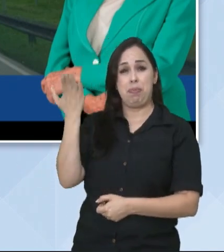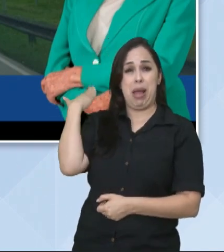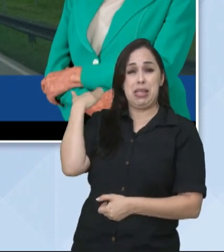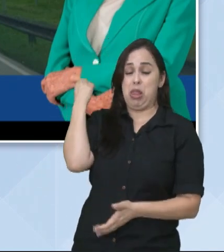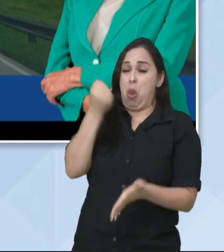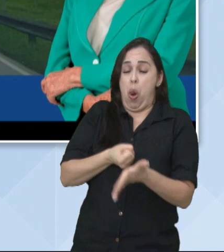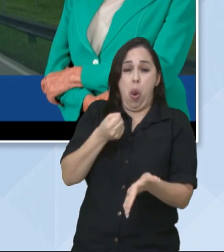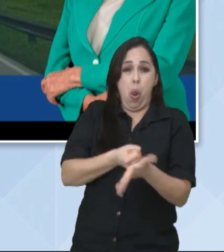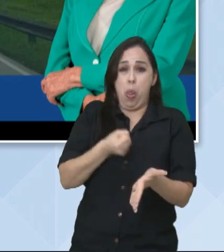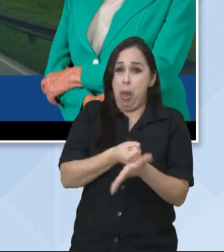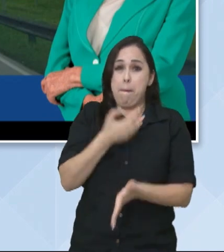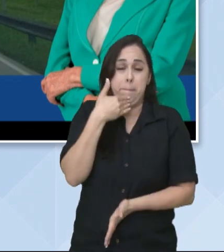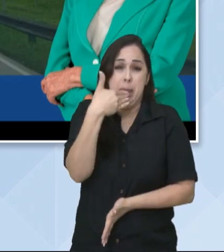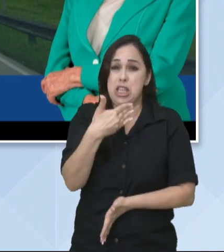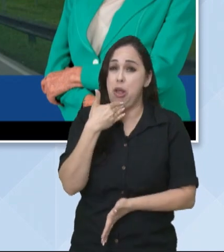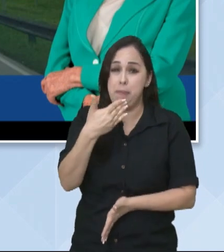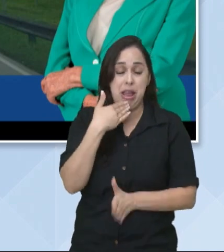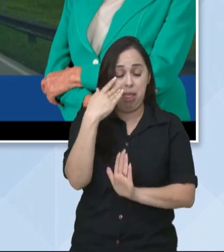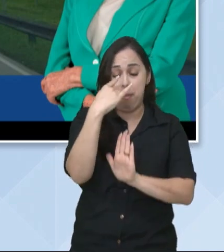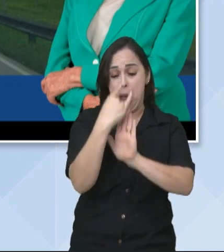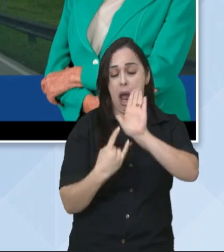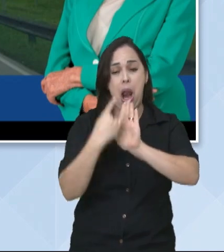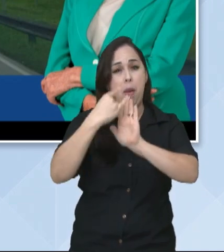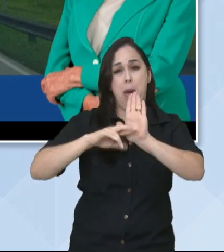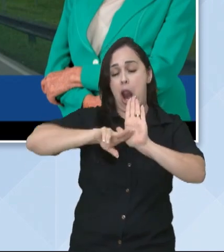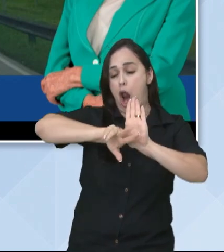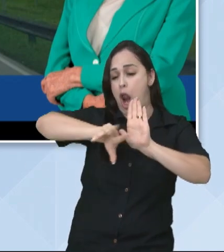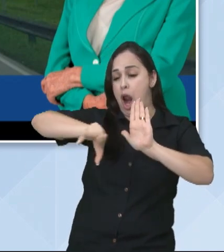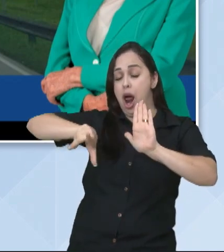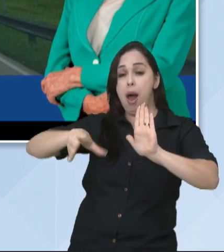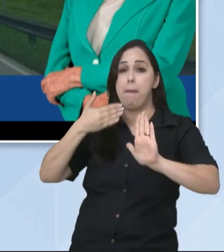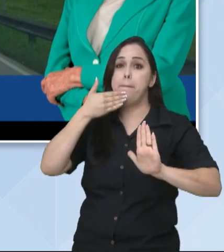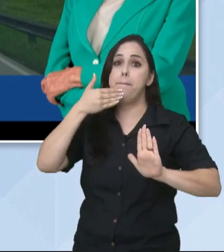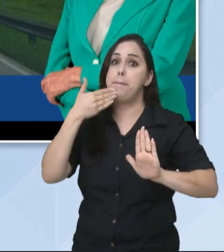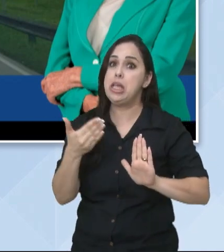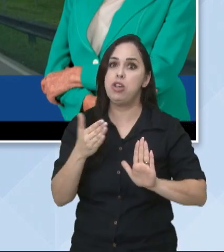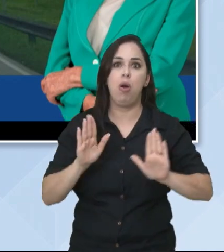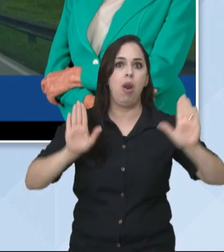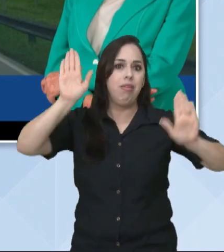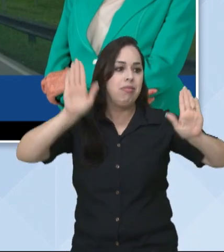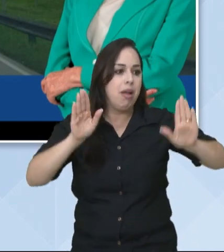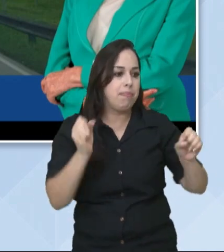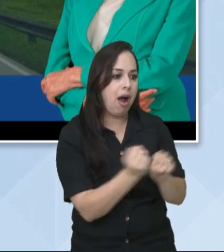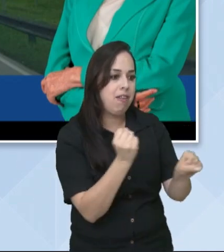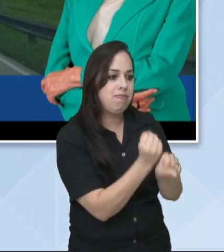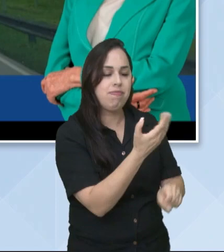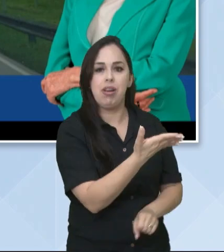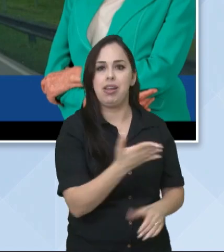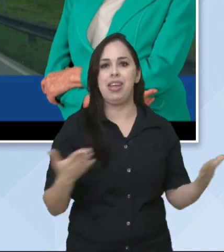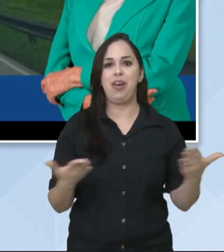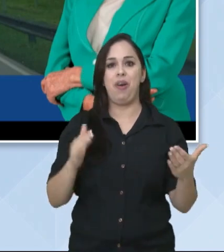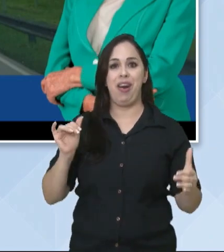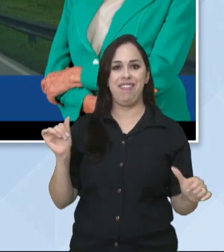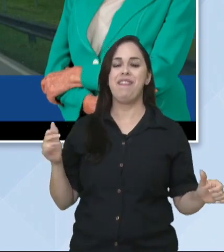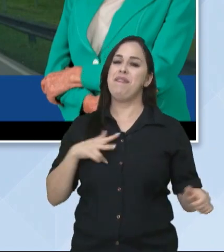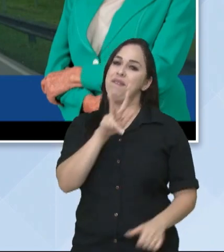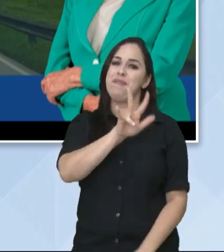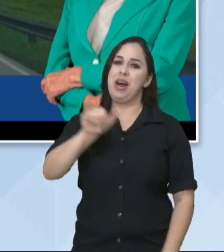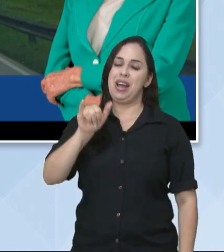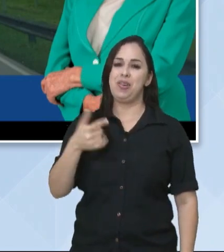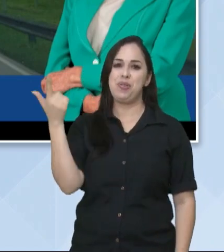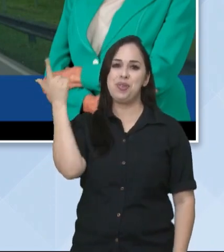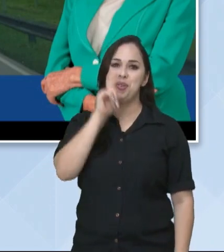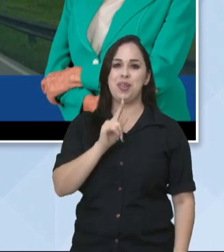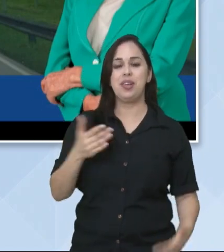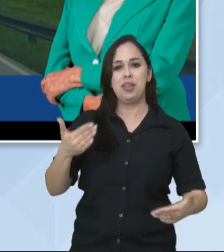com muitos requerimentos, muitos documentos, muitos documentários que agora vai sair do papel. Então eu queria